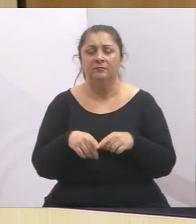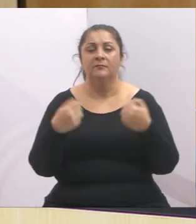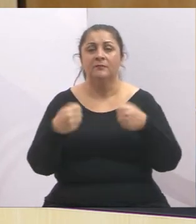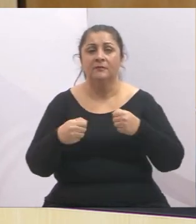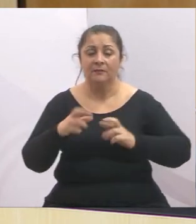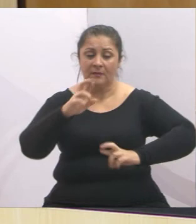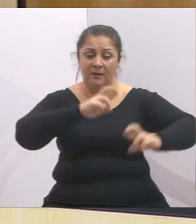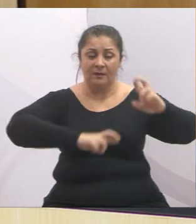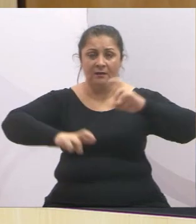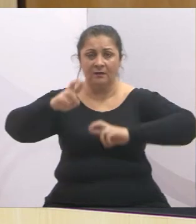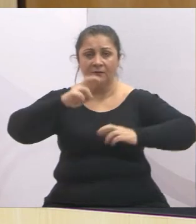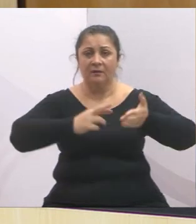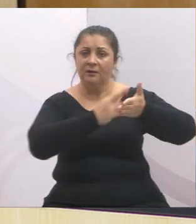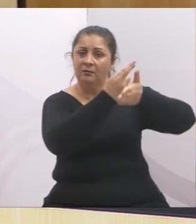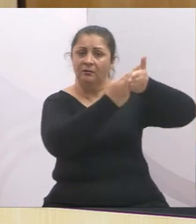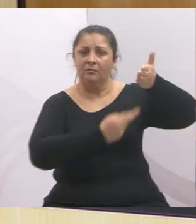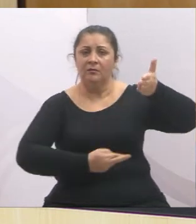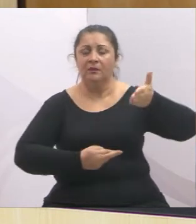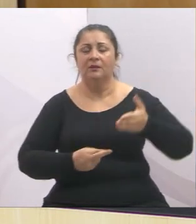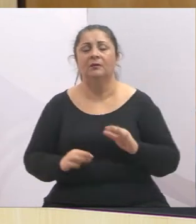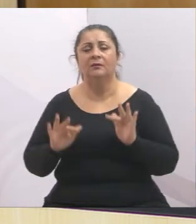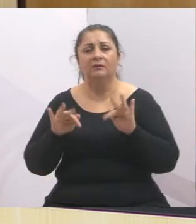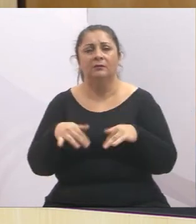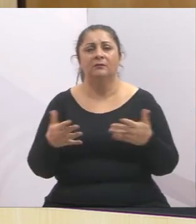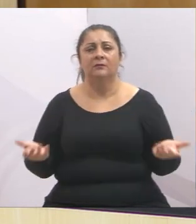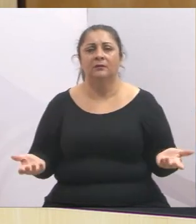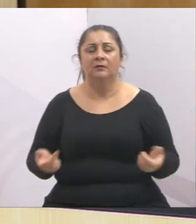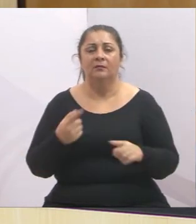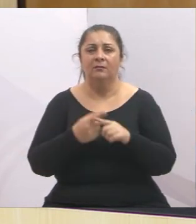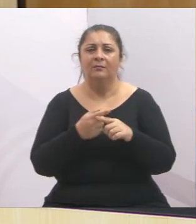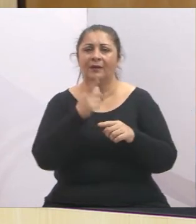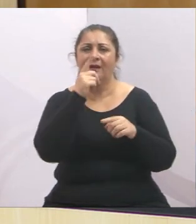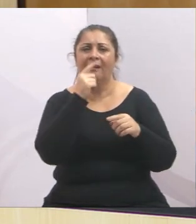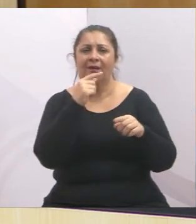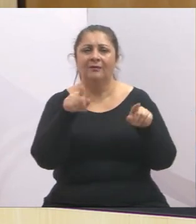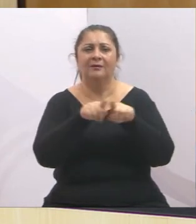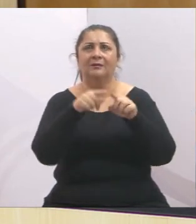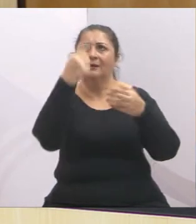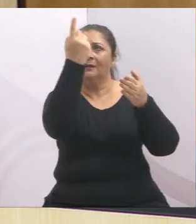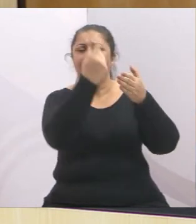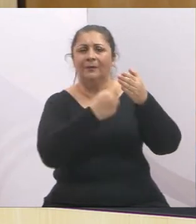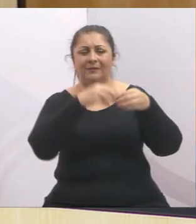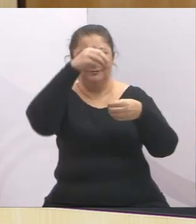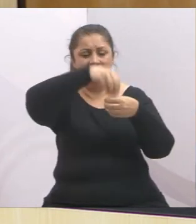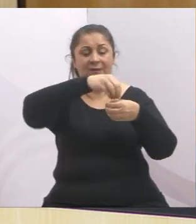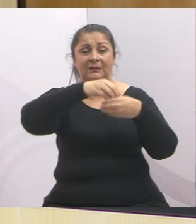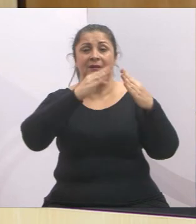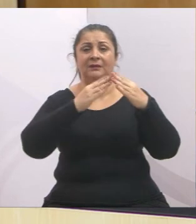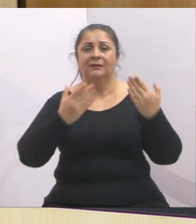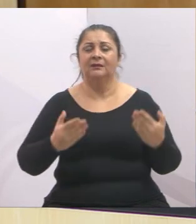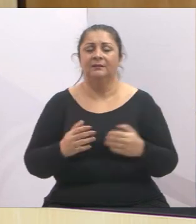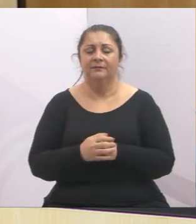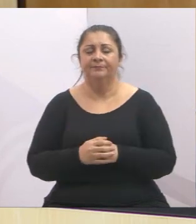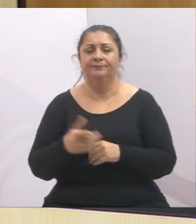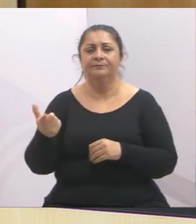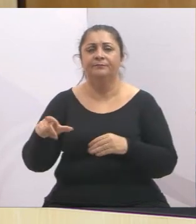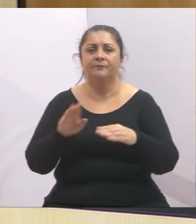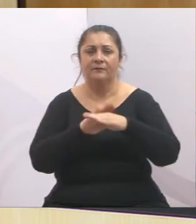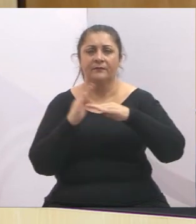vistoria, relatório final coletivo, pois há questão de infiltração e semelhança de evidências supracitadas. Bairro Jardim Novo